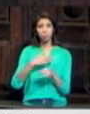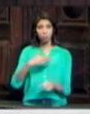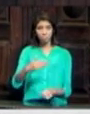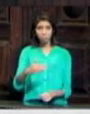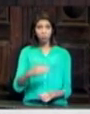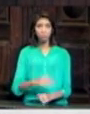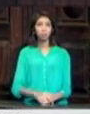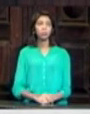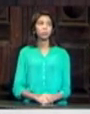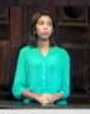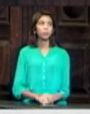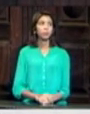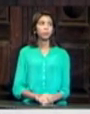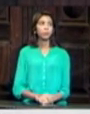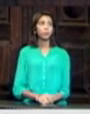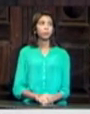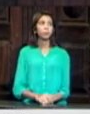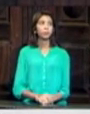por mais 10 anos.